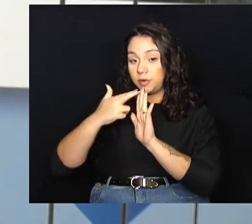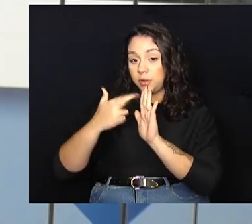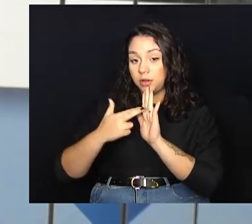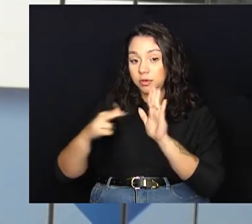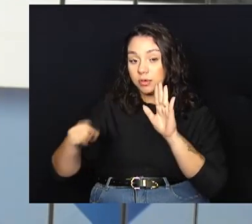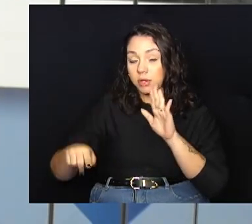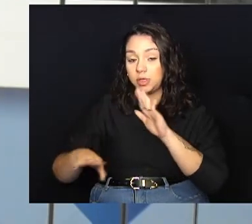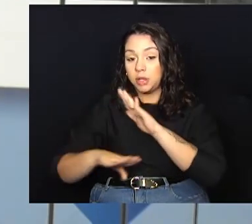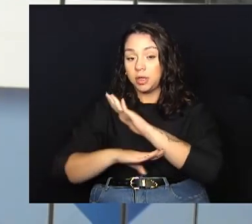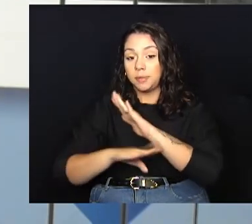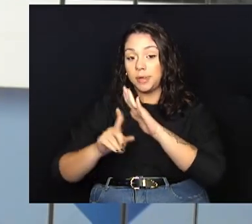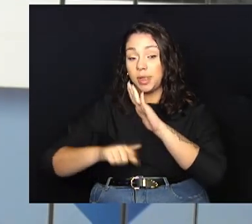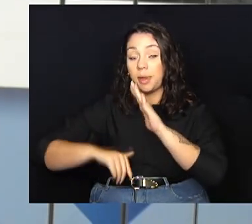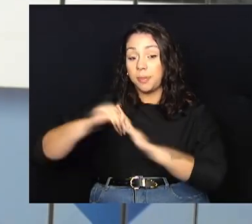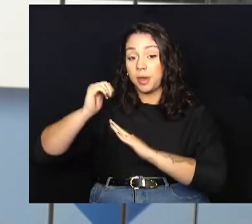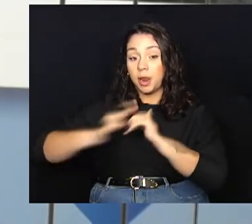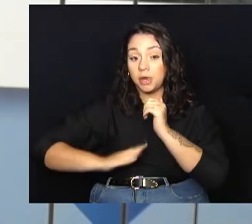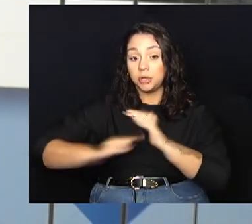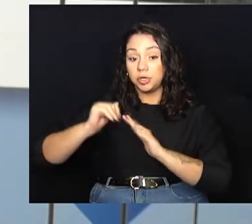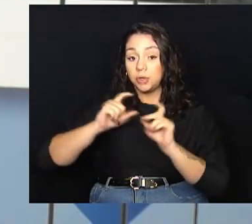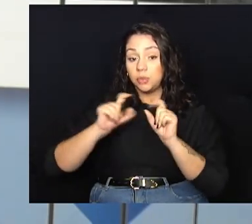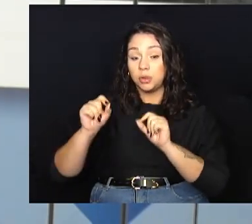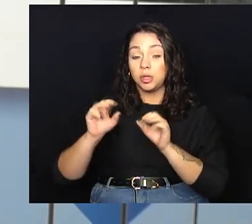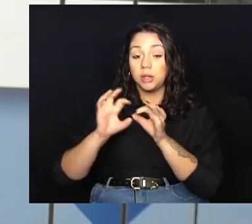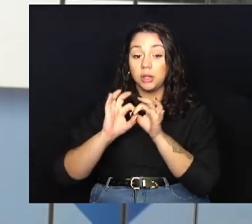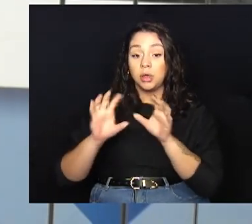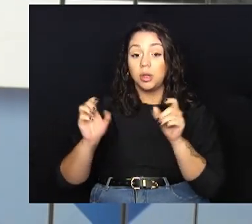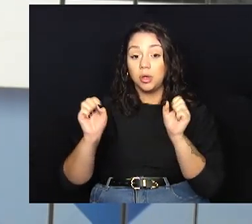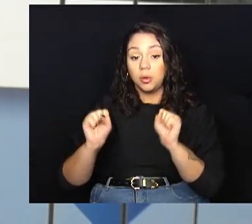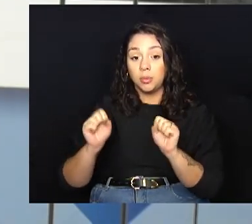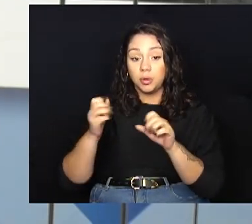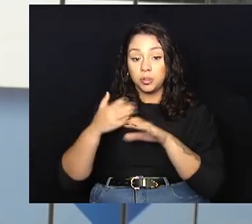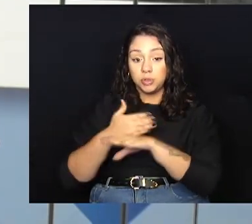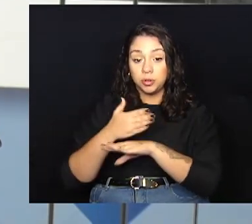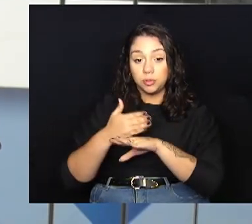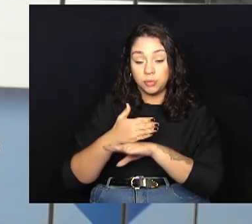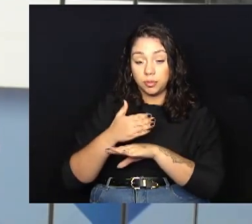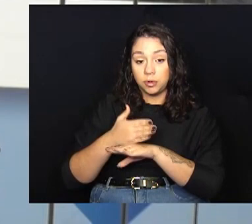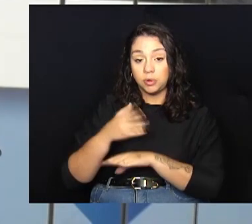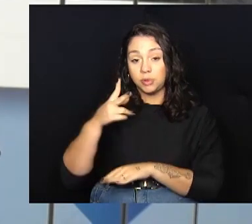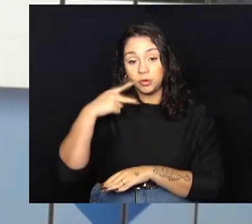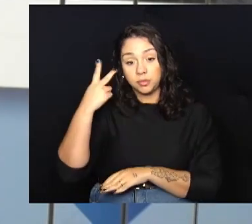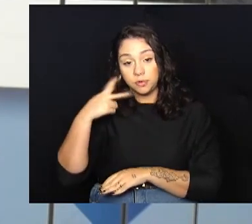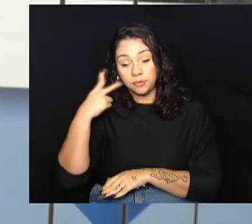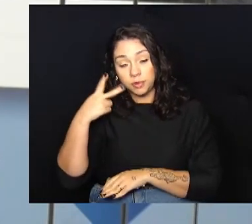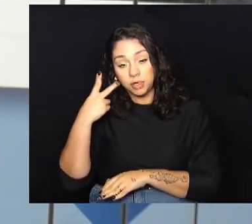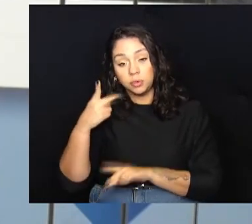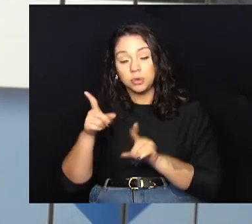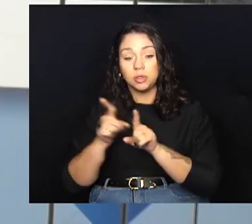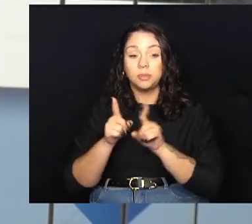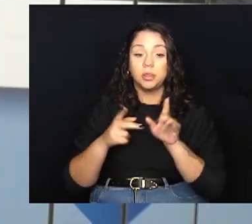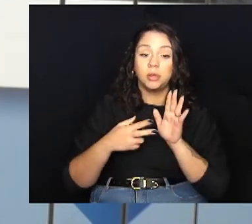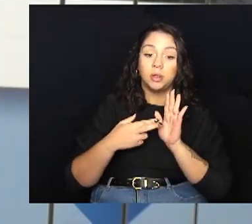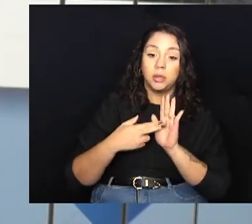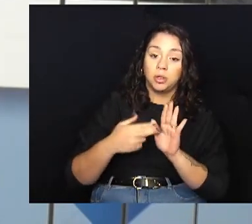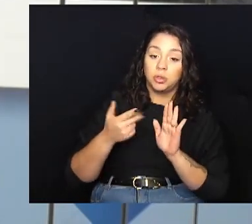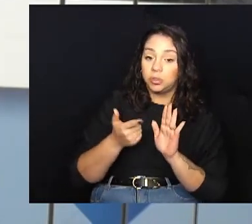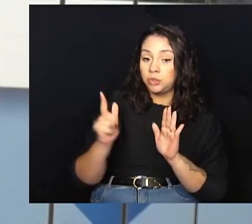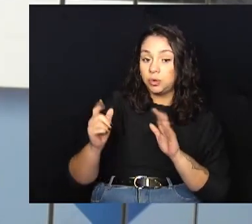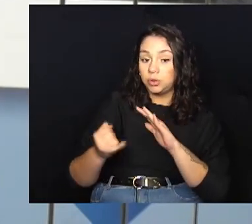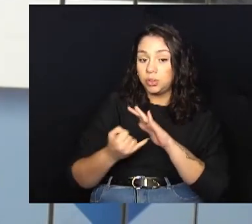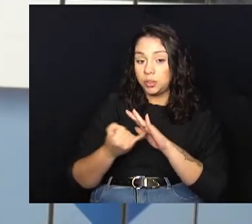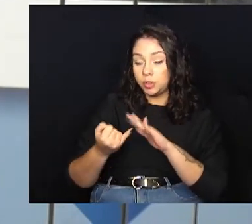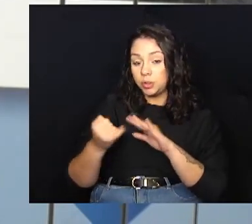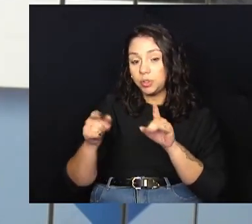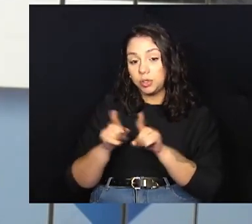que é uma atividade em que é permitida a participação de Vereadores de representantes de outros órgãos